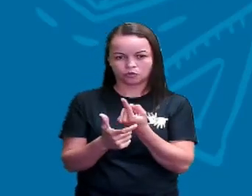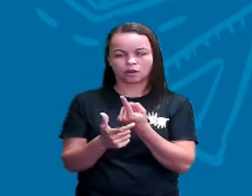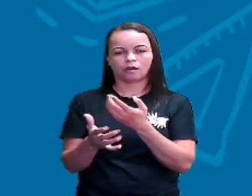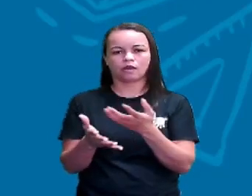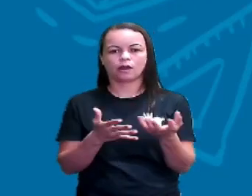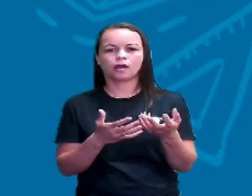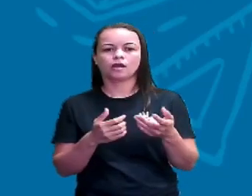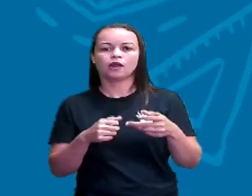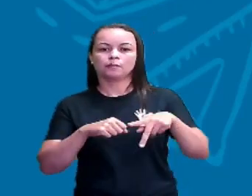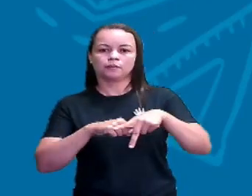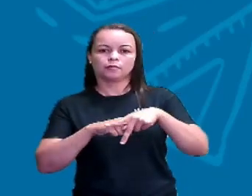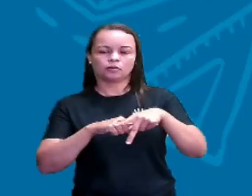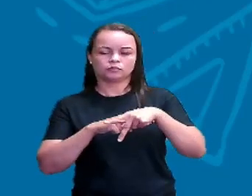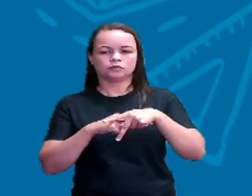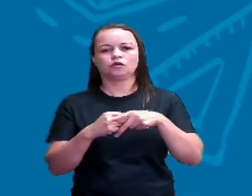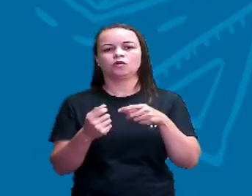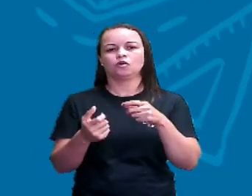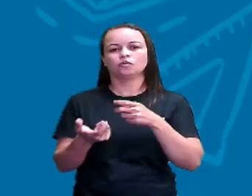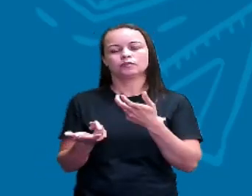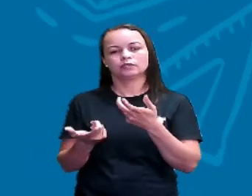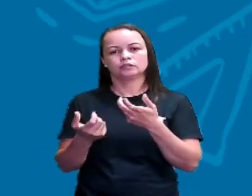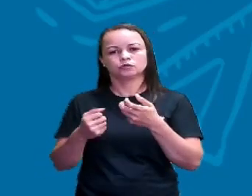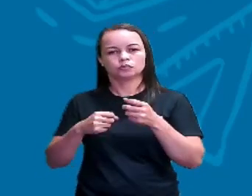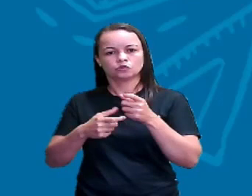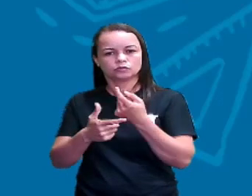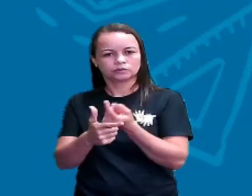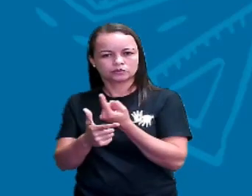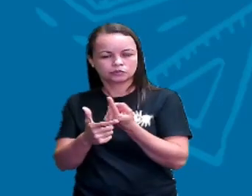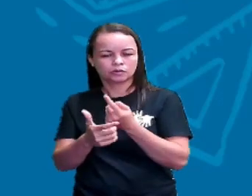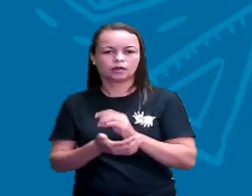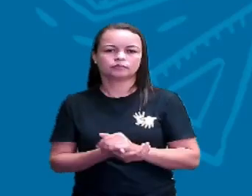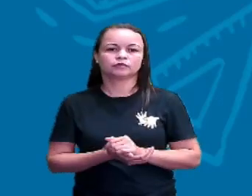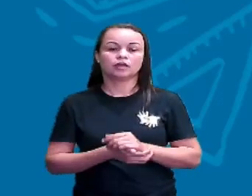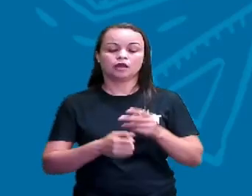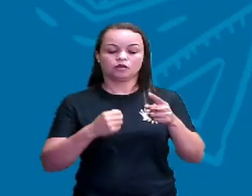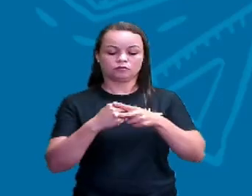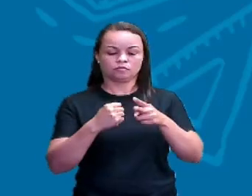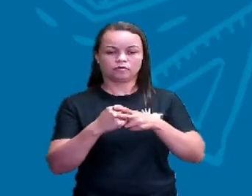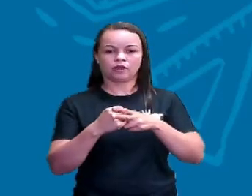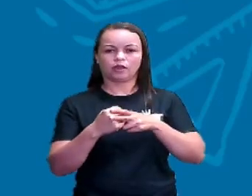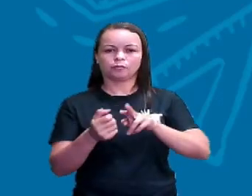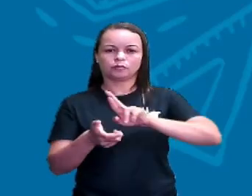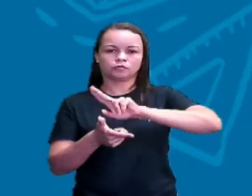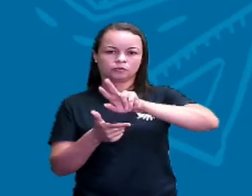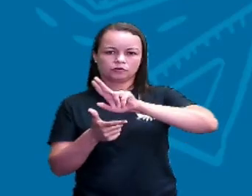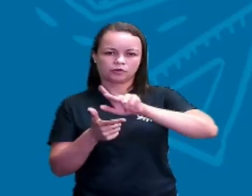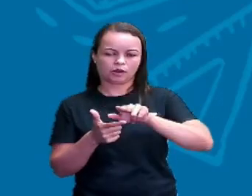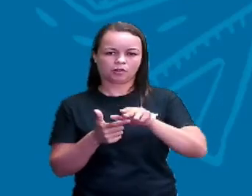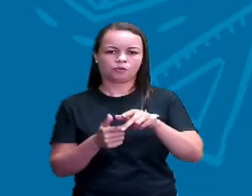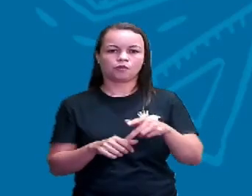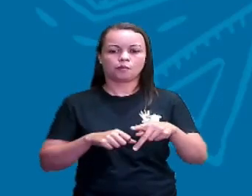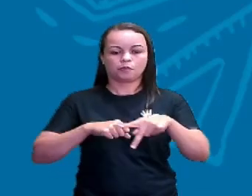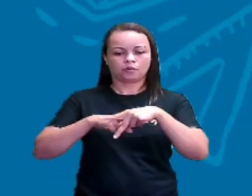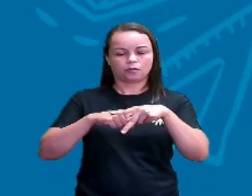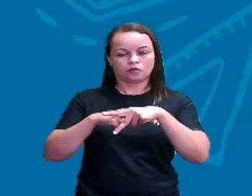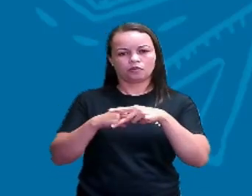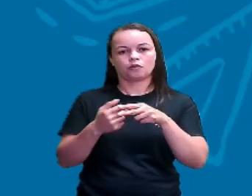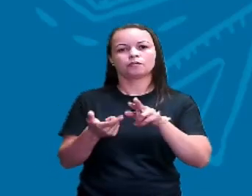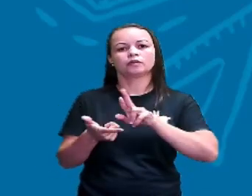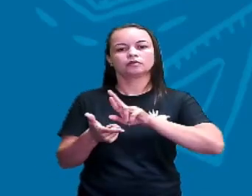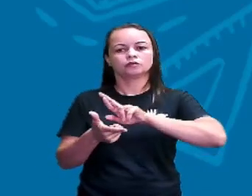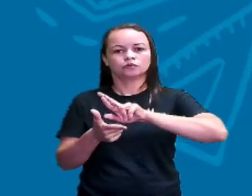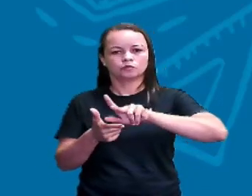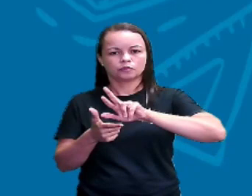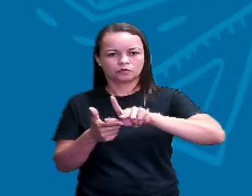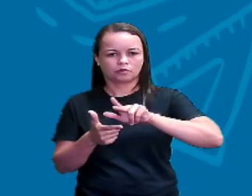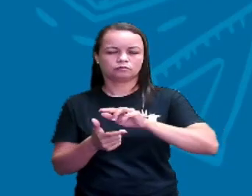no singular. Verbo no plural, pronome no plural. Por quê? O verbo, ele